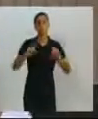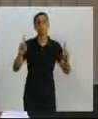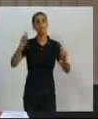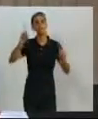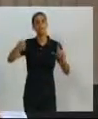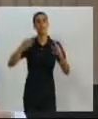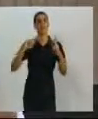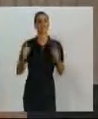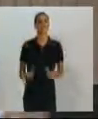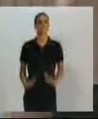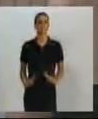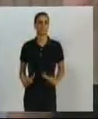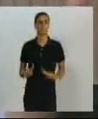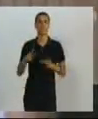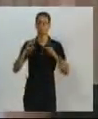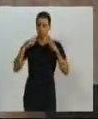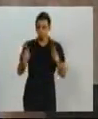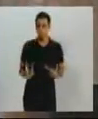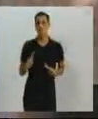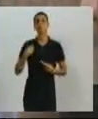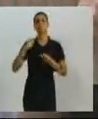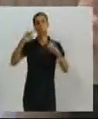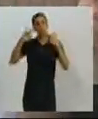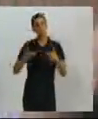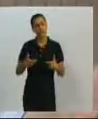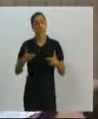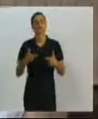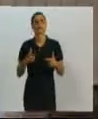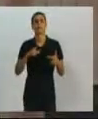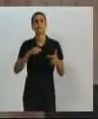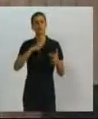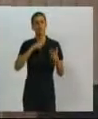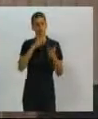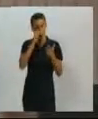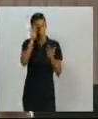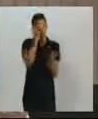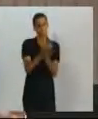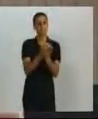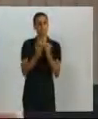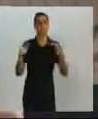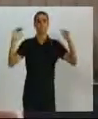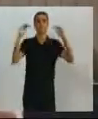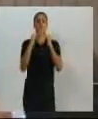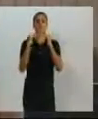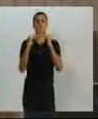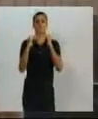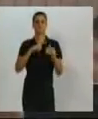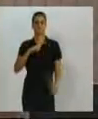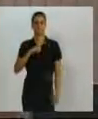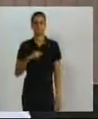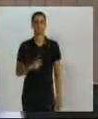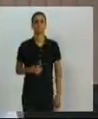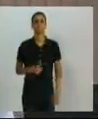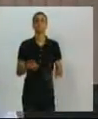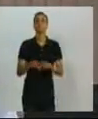humano. É um ser humano que tem que ter um espaço ao qual possa cumprir com igualdade. E também dizer